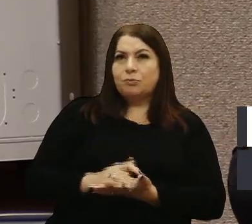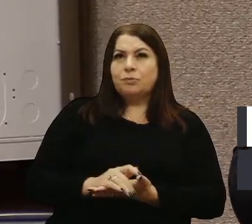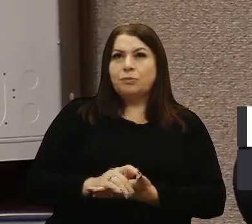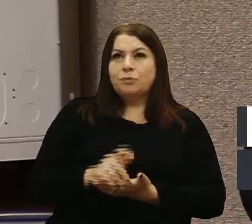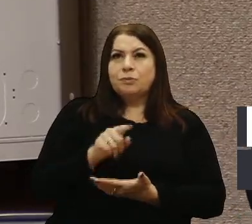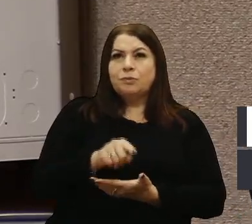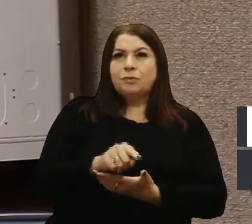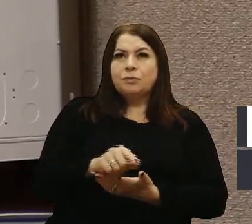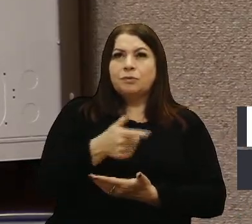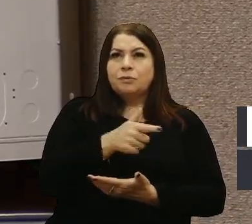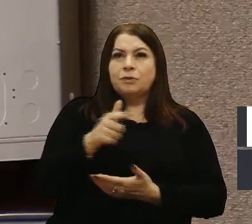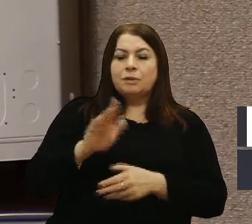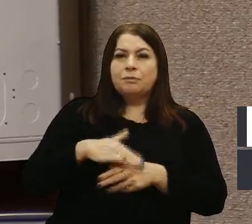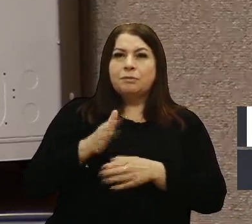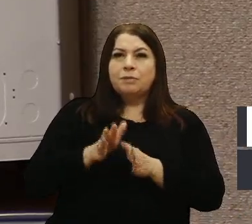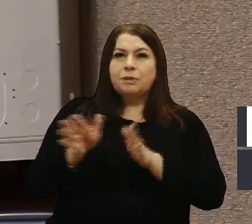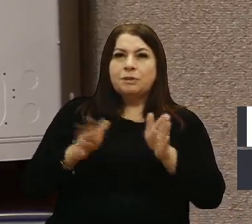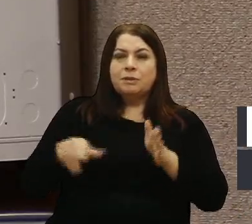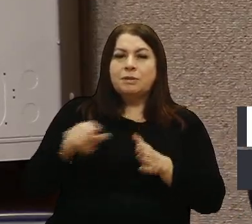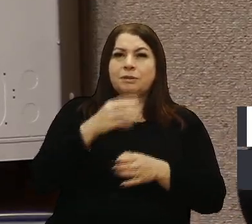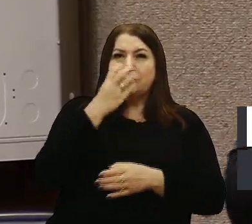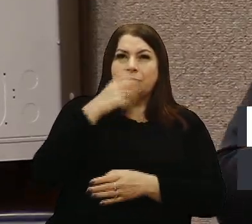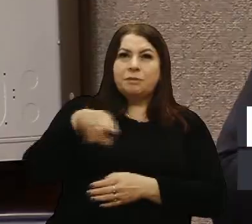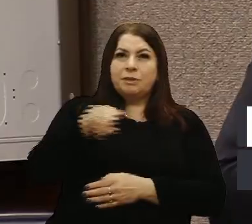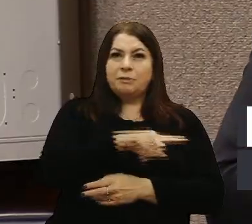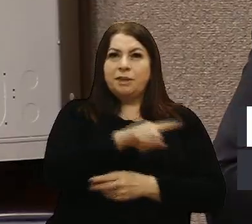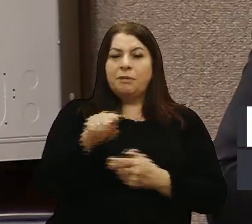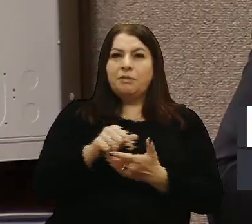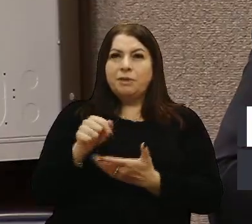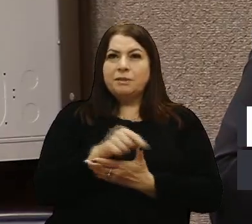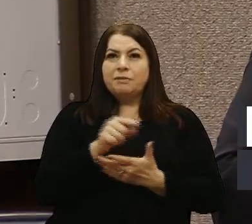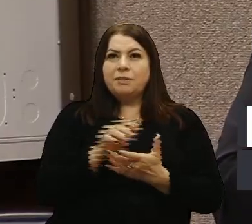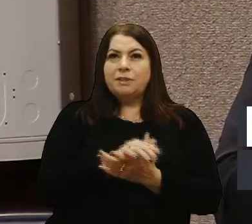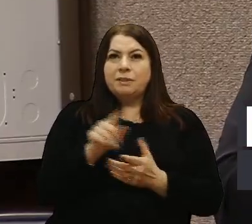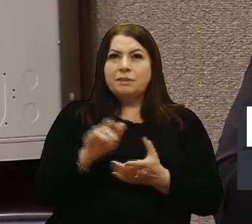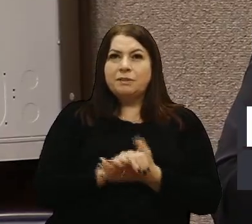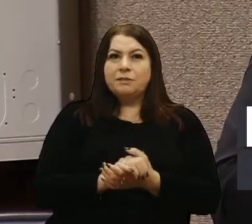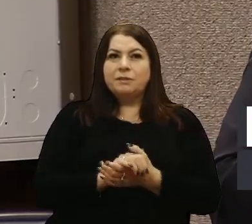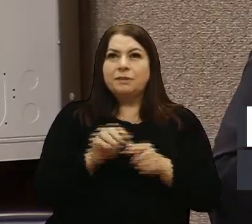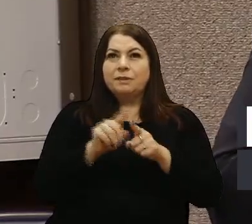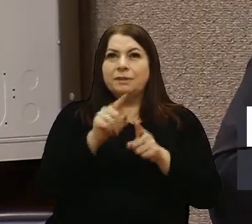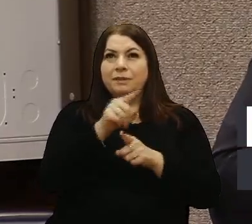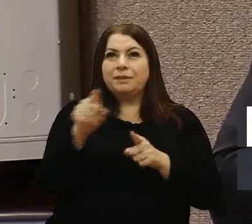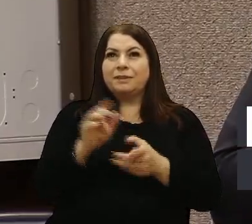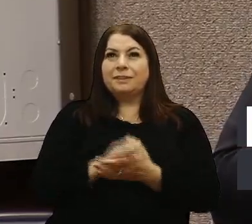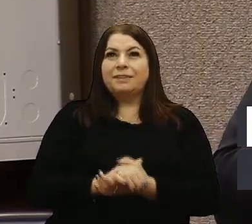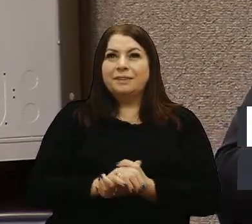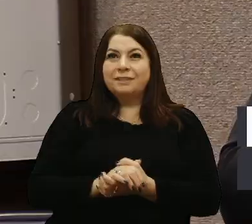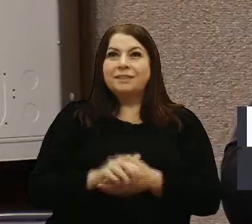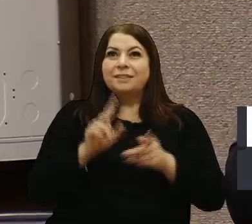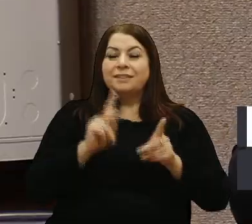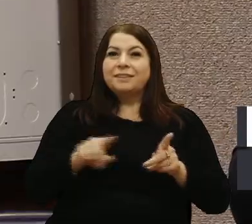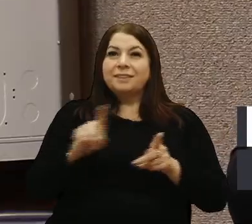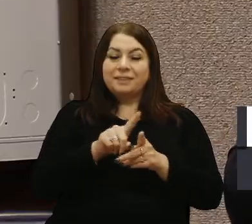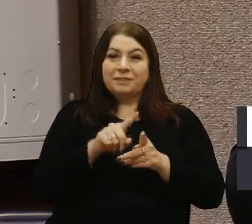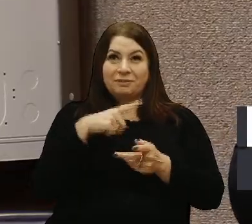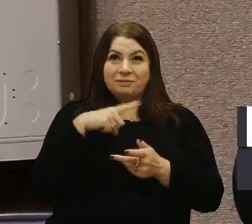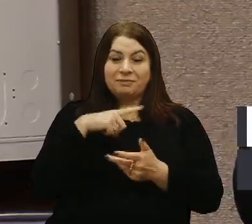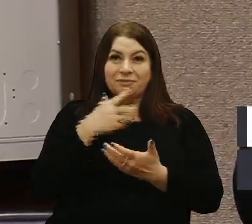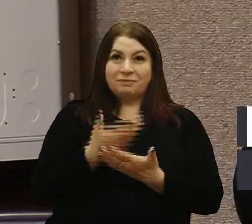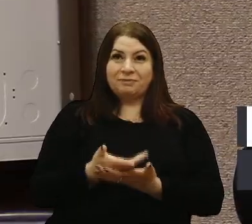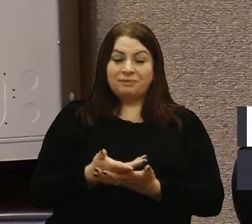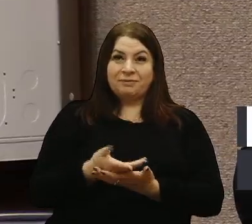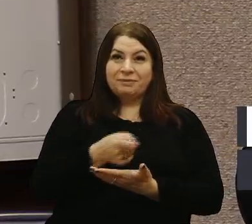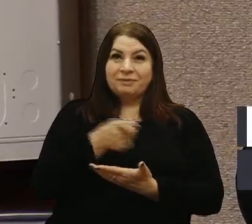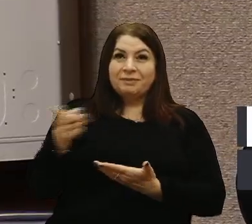por não ter mais acesso. Aqueles cães lá do Canil sofreram muito, né, o pessoal tinha que